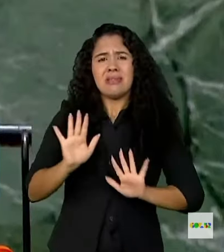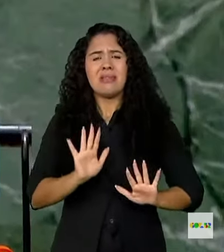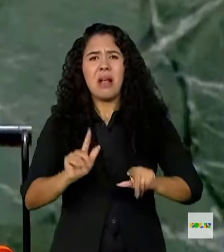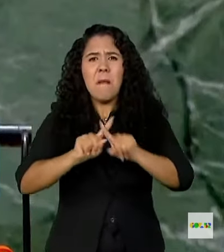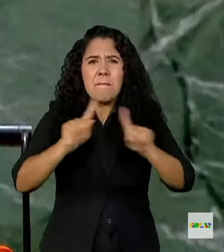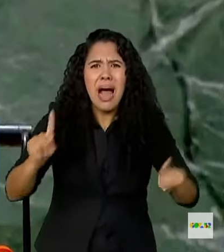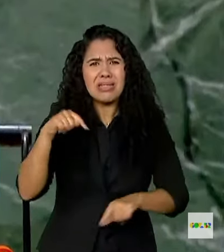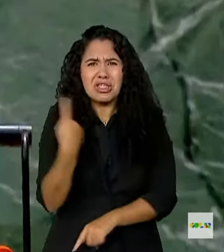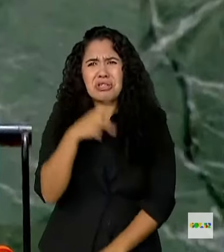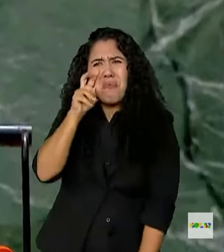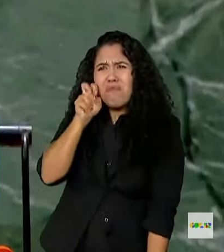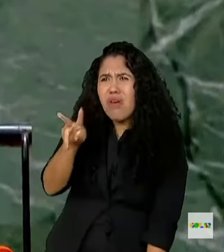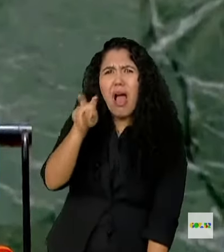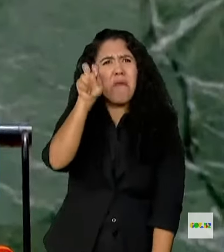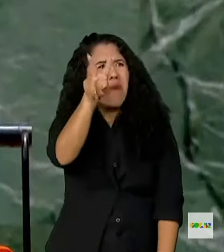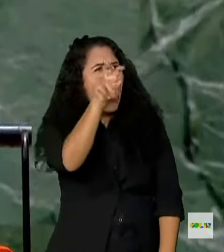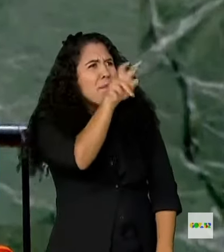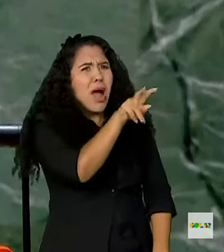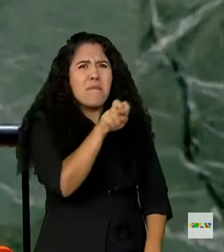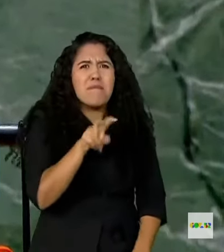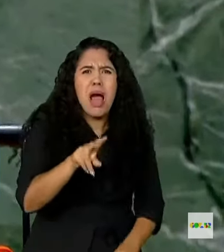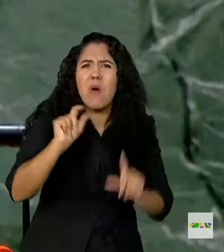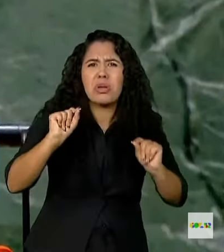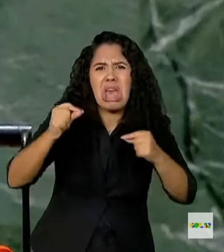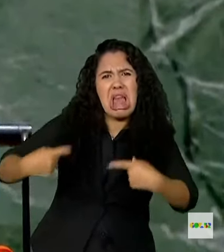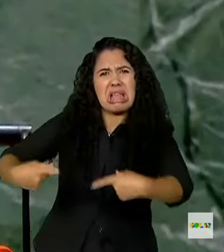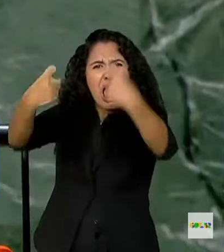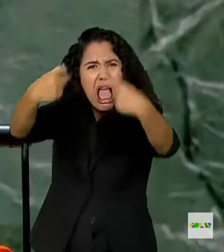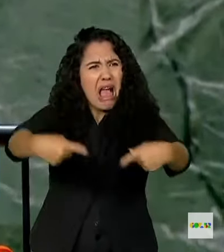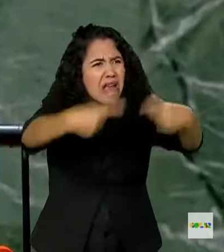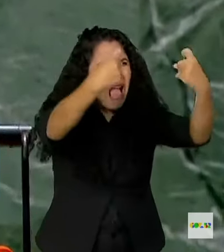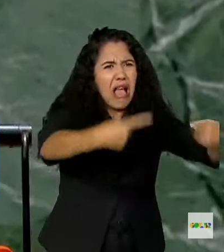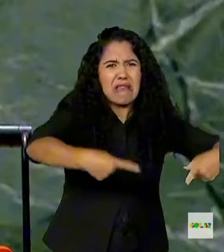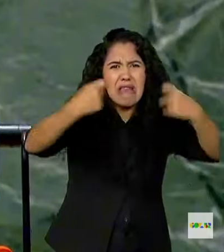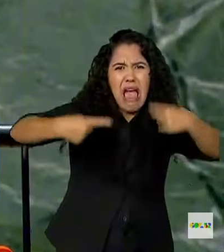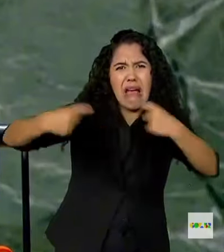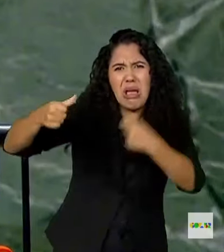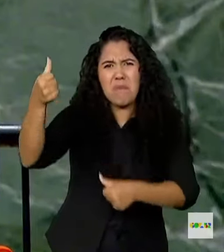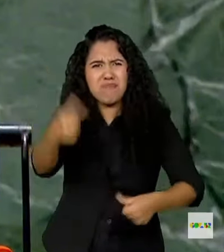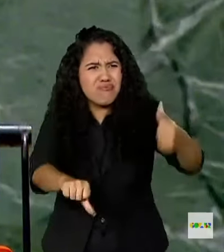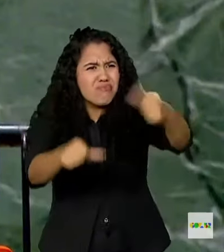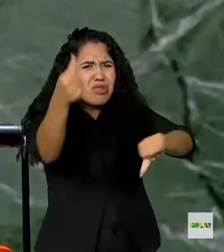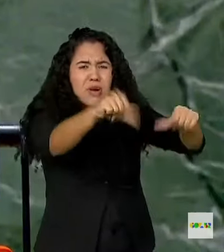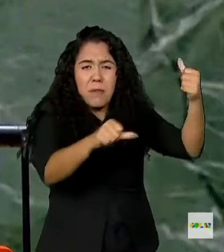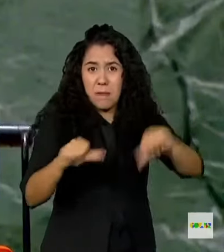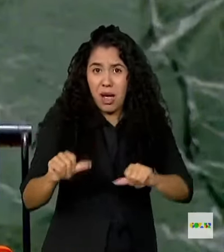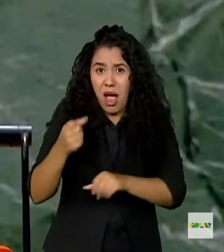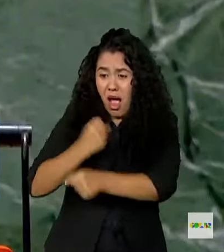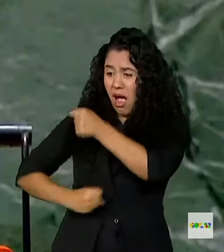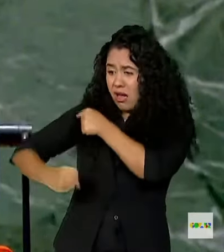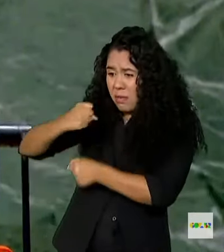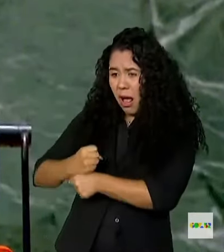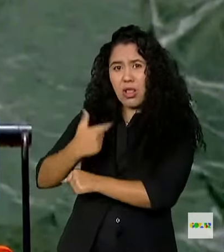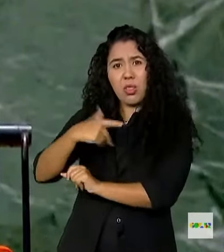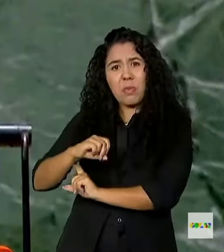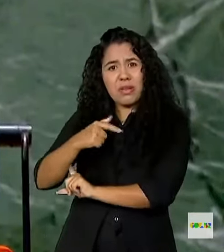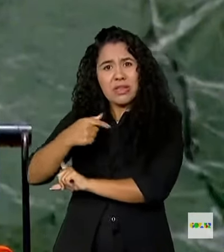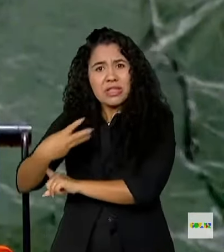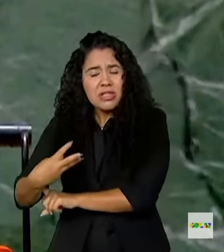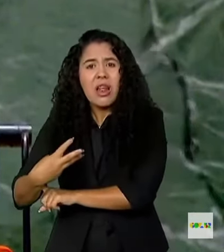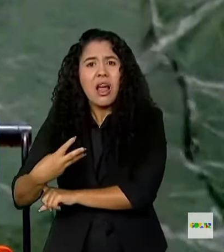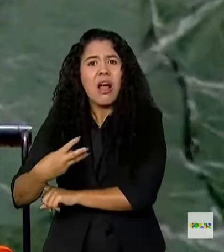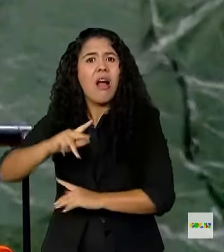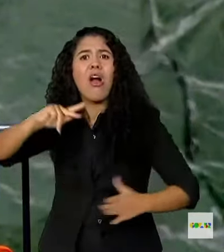alarmante escalada de disputas geopolíticas e de rivalidades estratégicas. 2023 ostenta